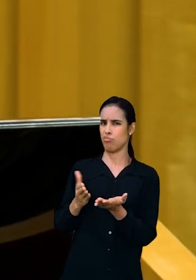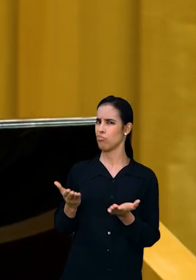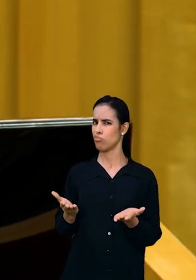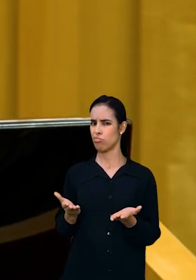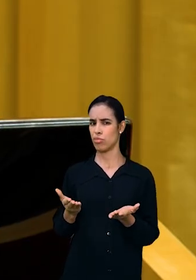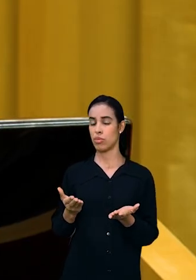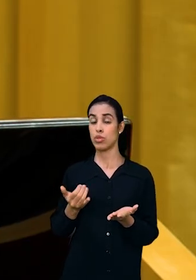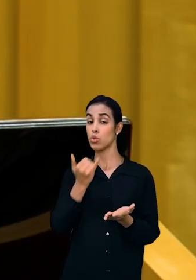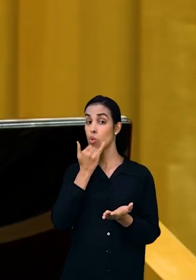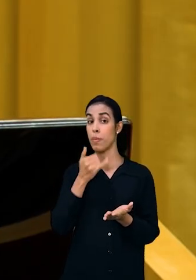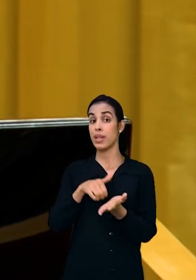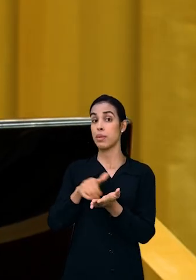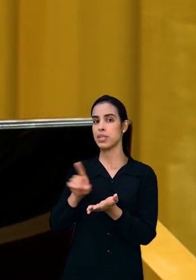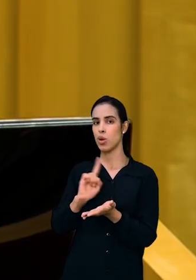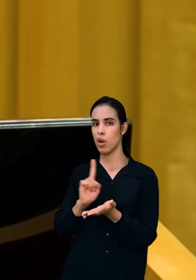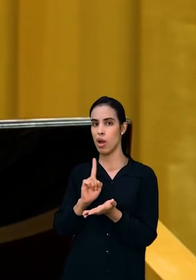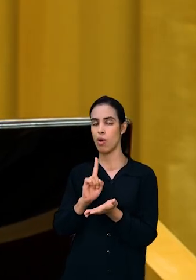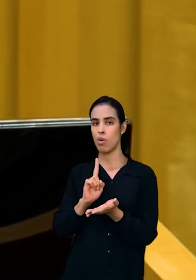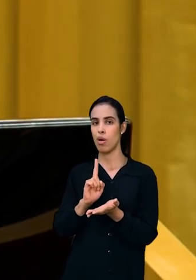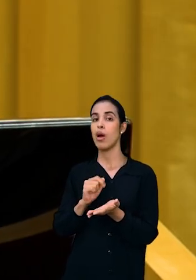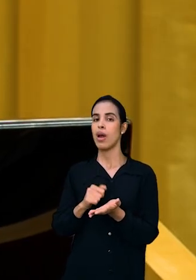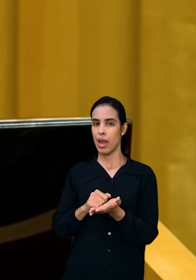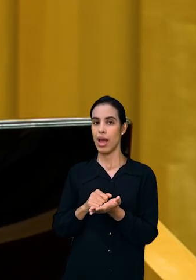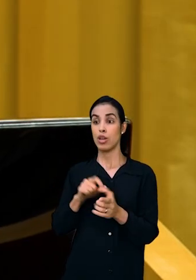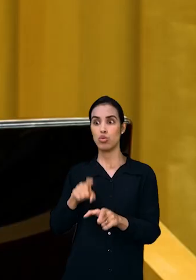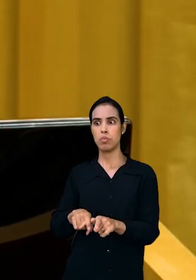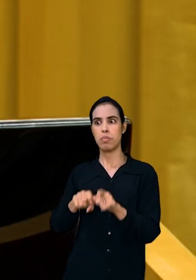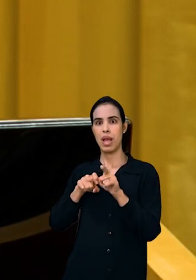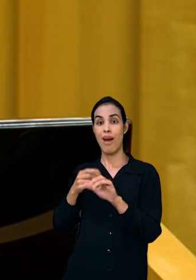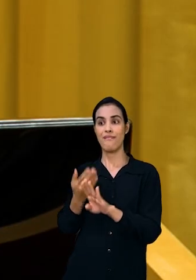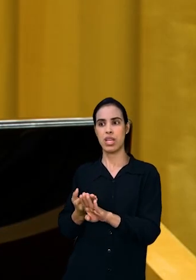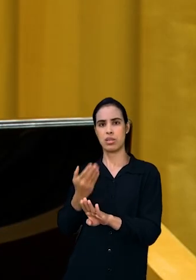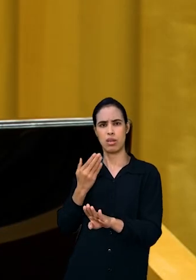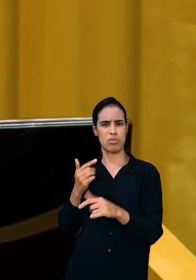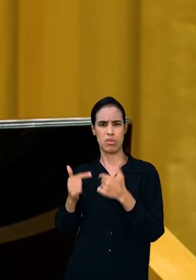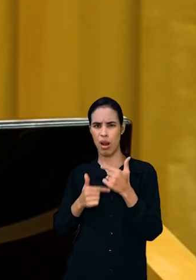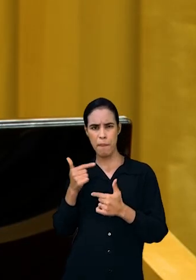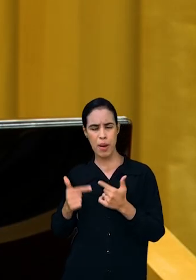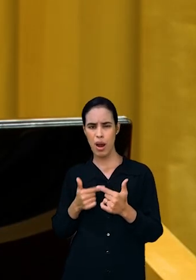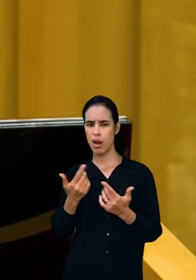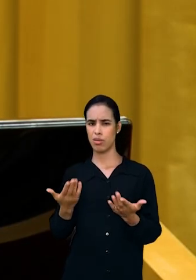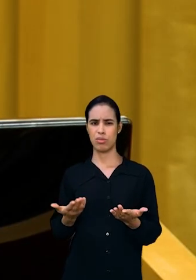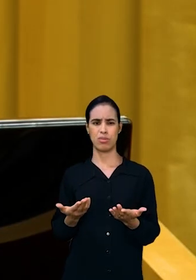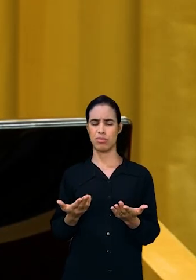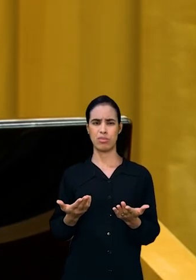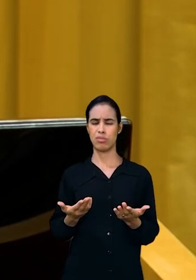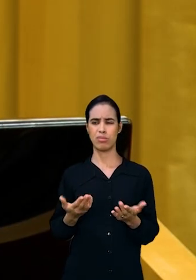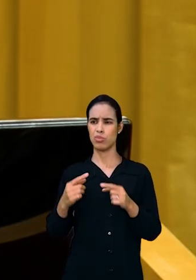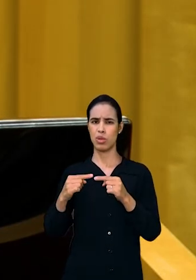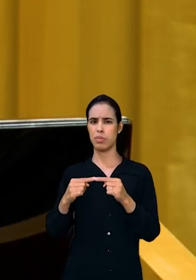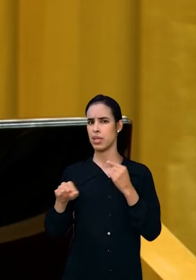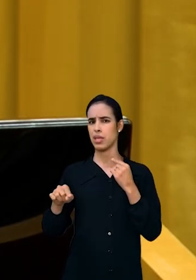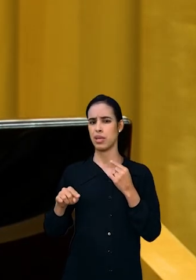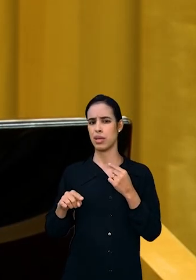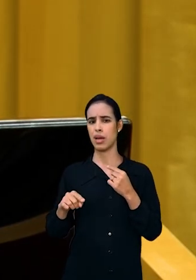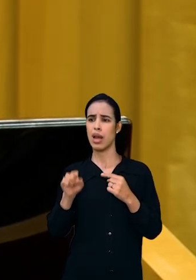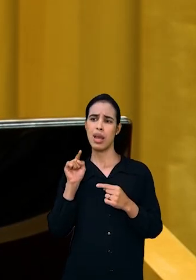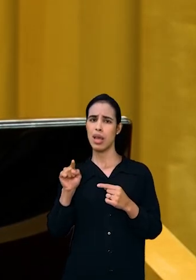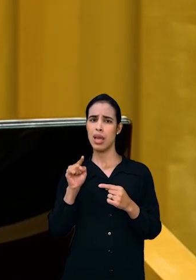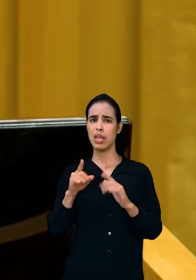a demissão acaba... A demissão não, a sanção acaba sendo suspensão. Justificada exclusivamente